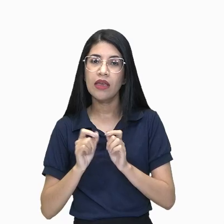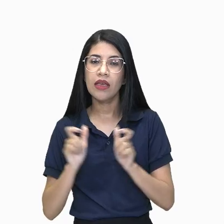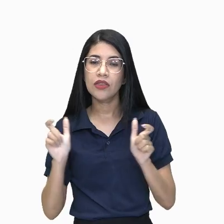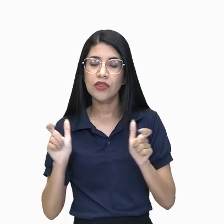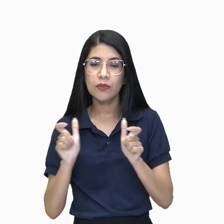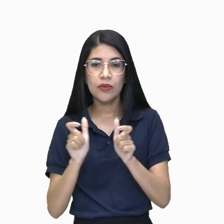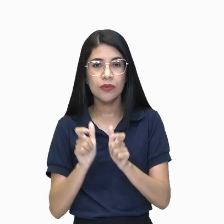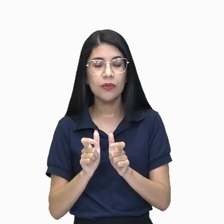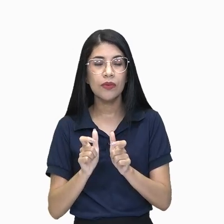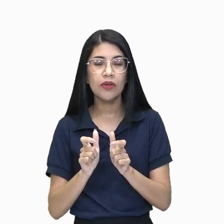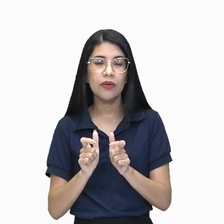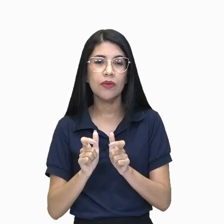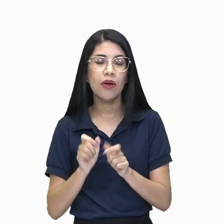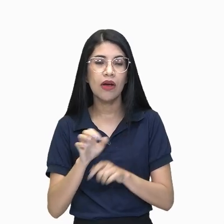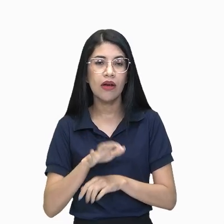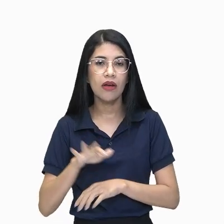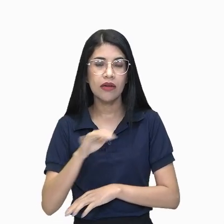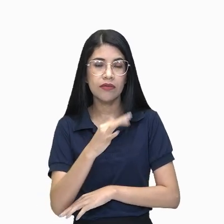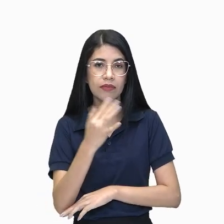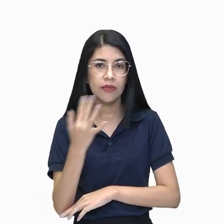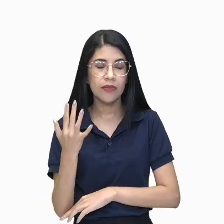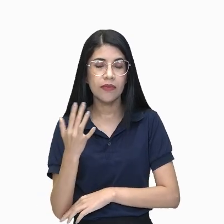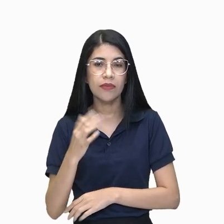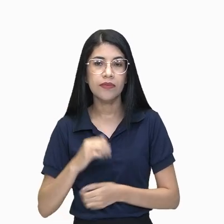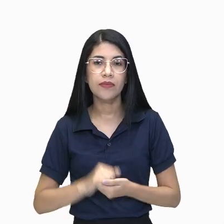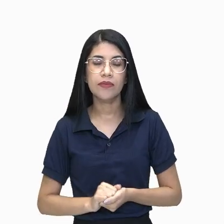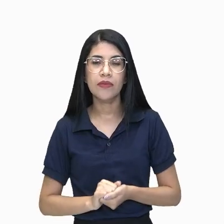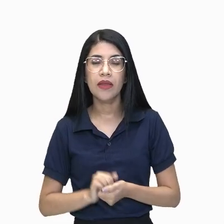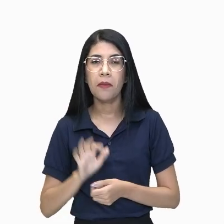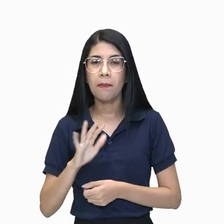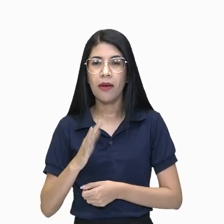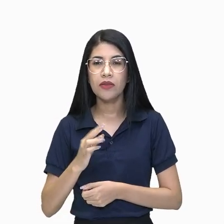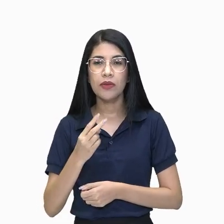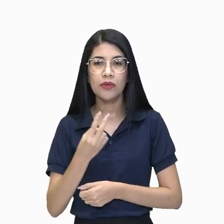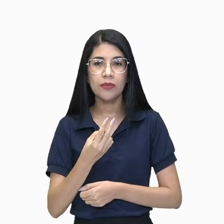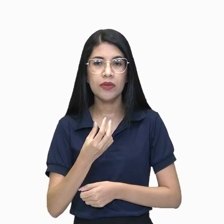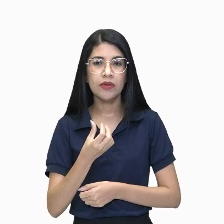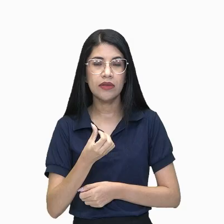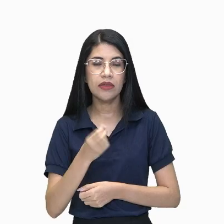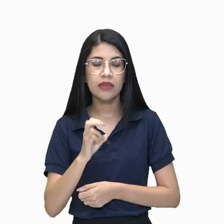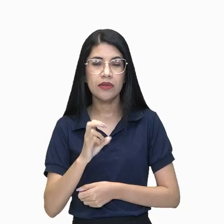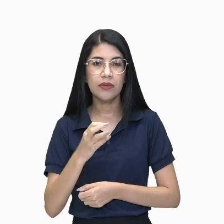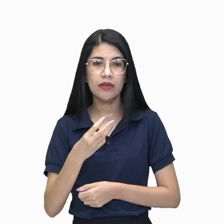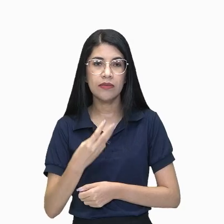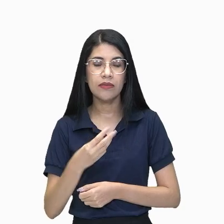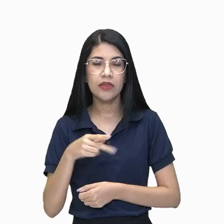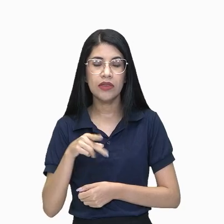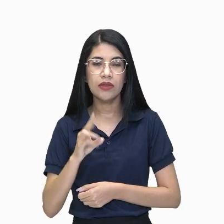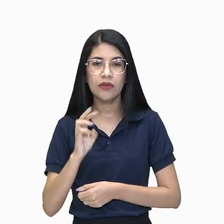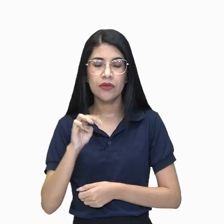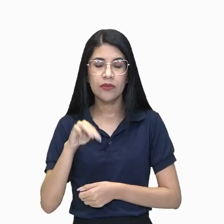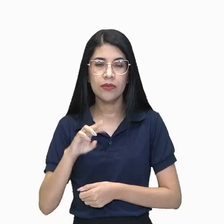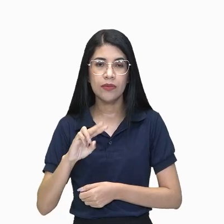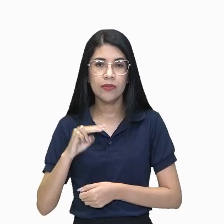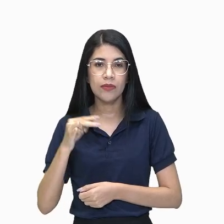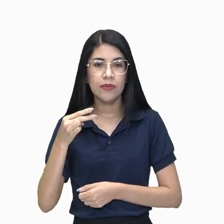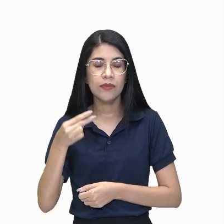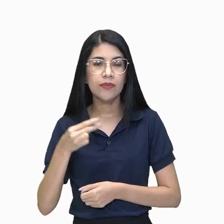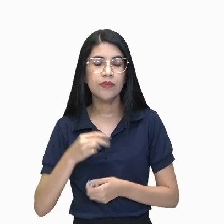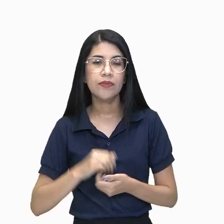desaceleração do desmatamento, com uma redução média de 2.653 km por ano. Então, aquele